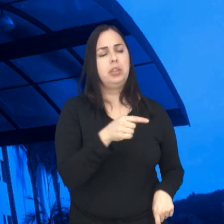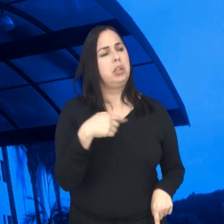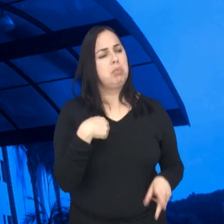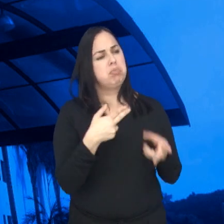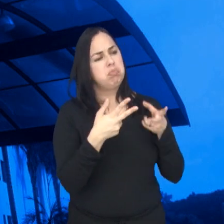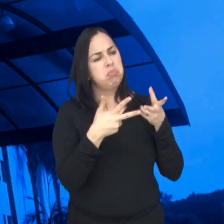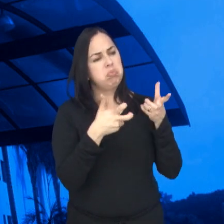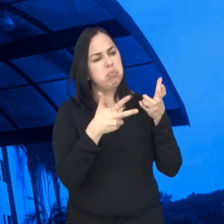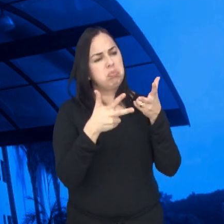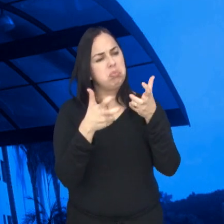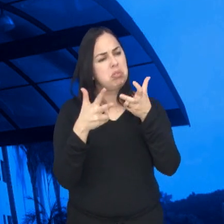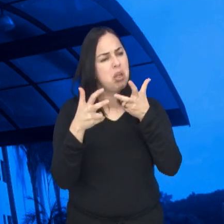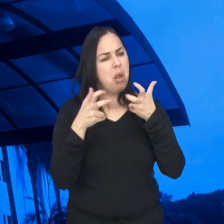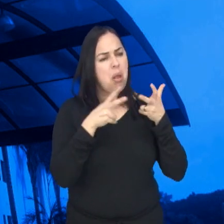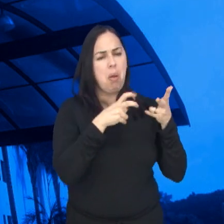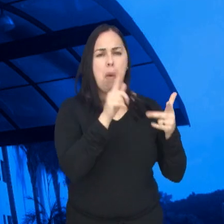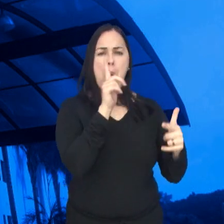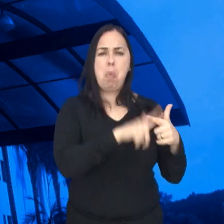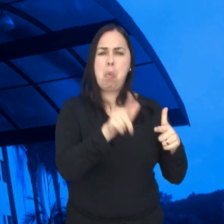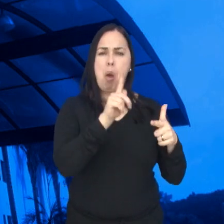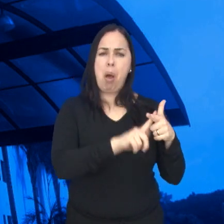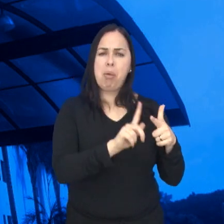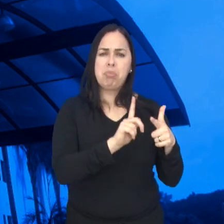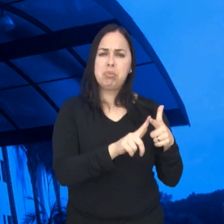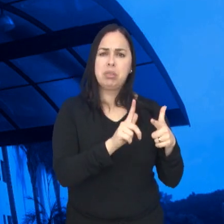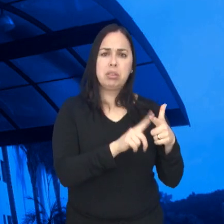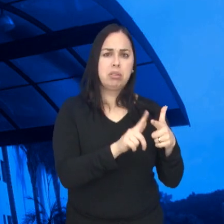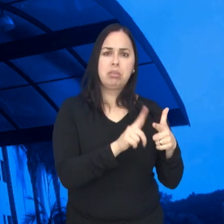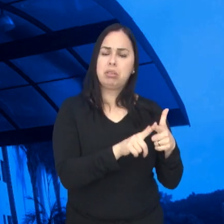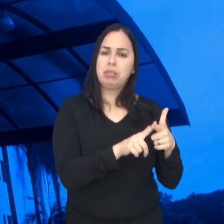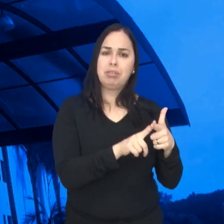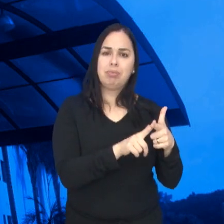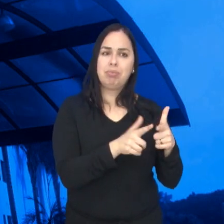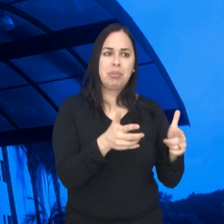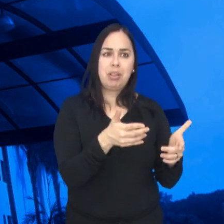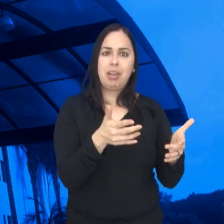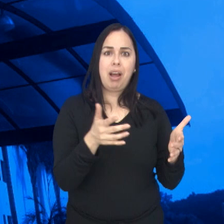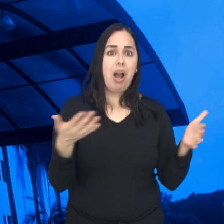a oportunidade de ver um problema que se tornou universal.